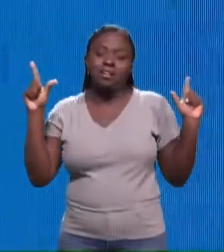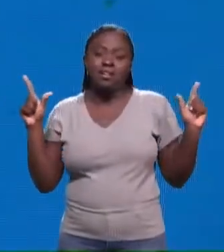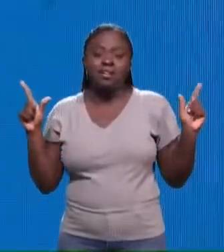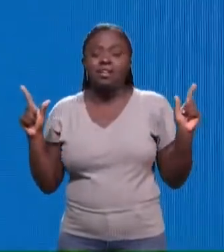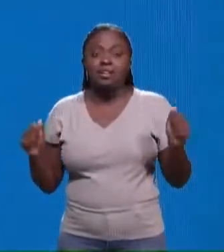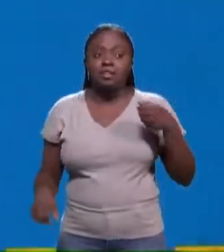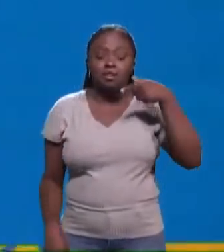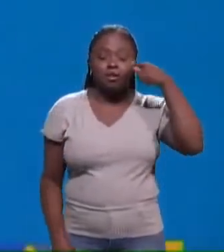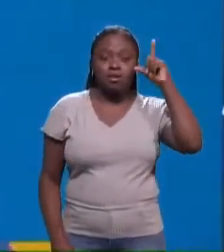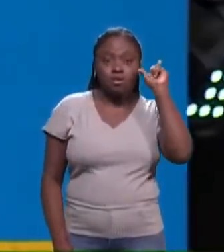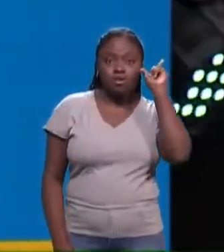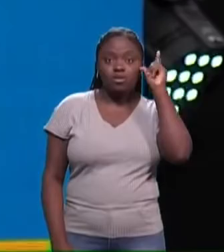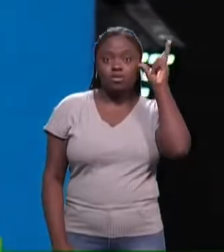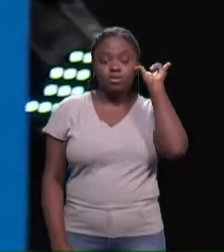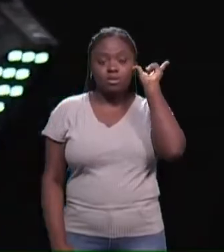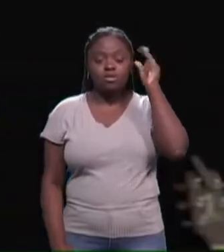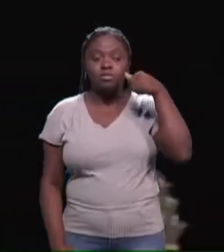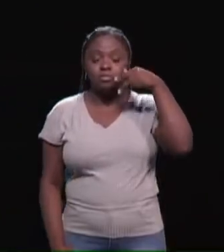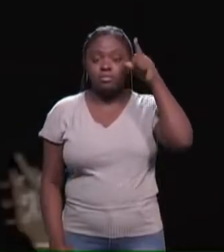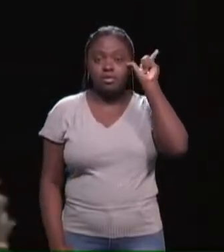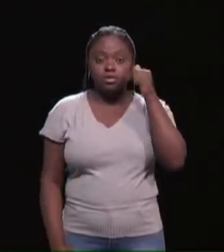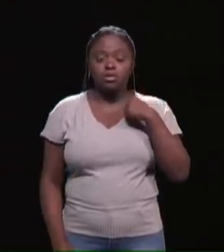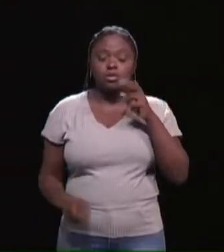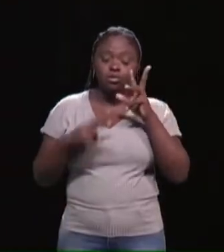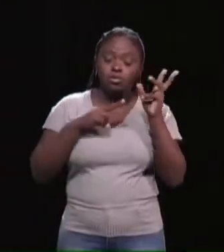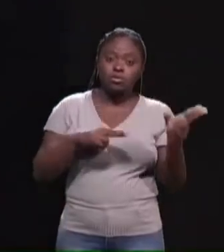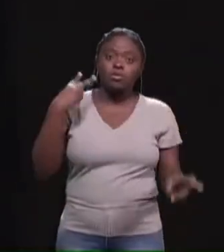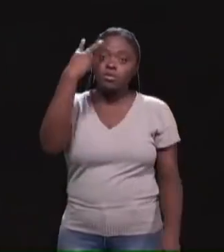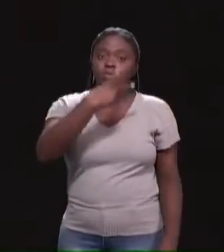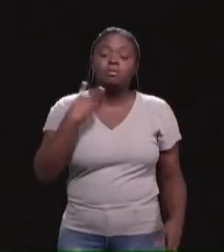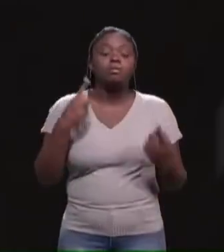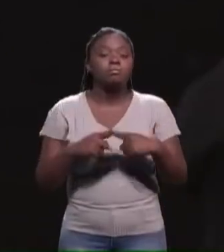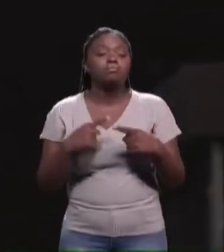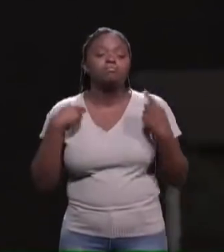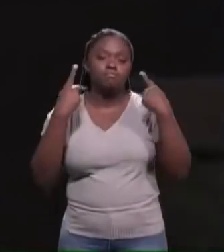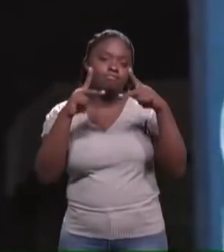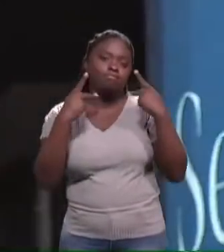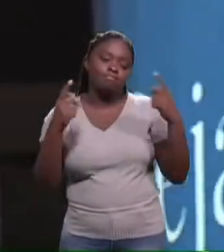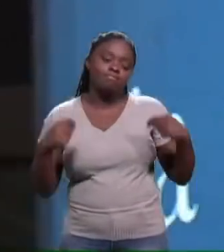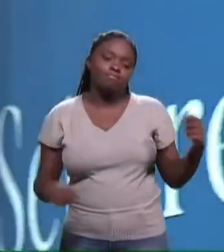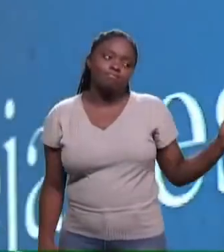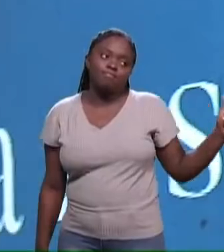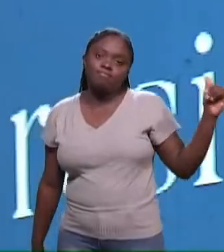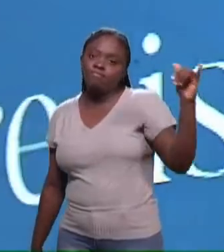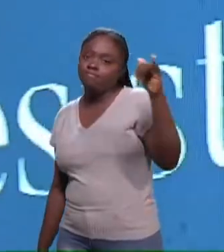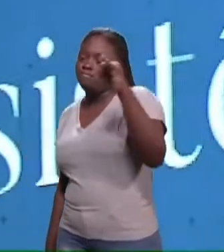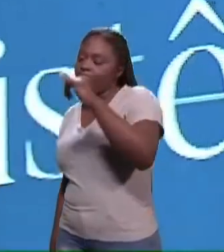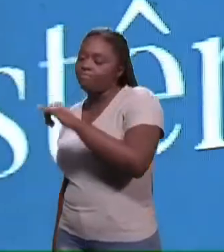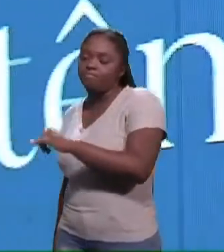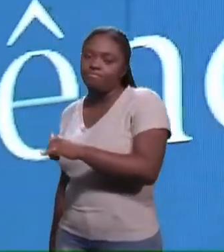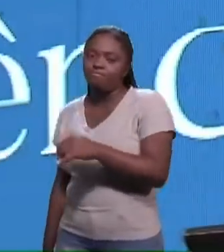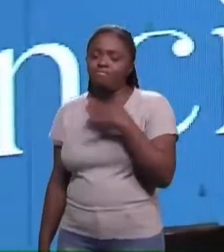De anteontem para ontem, eu dormi só 2 horas que eu estava pregando. Aí eu tive que pegar um avião. Não morri por causa